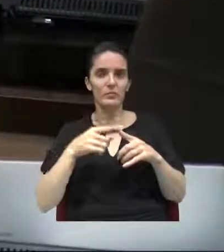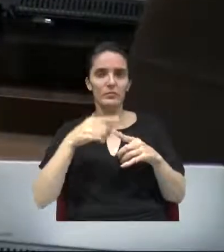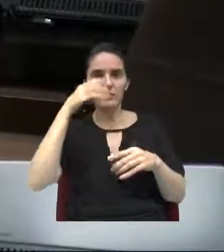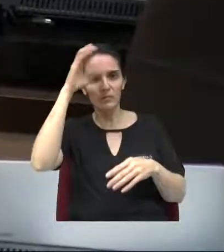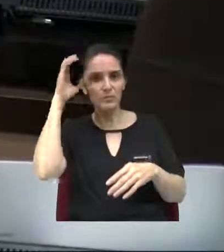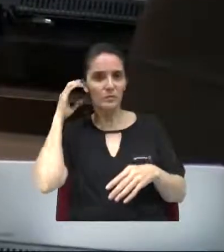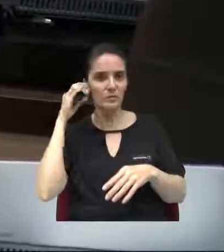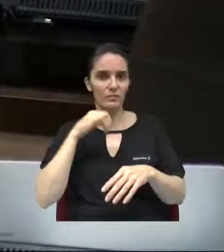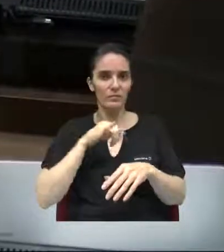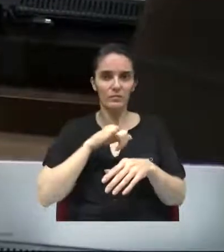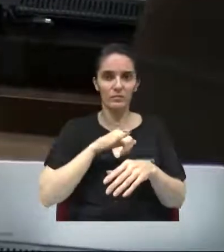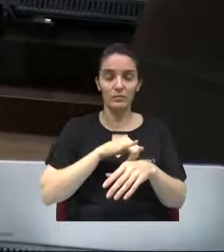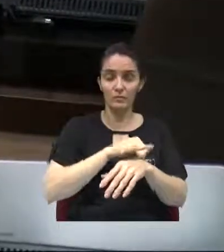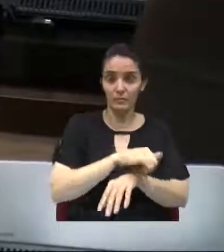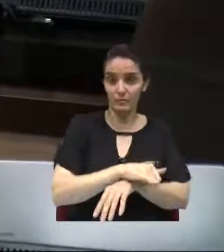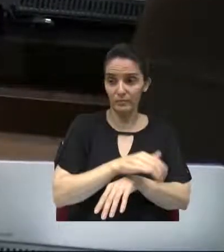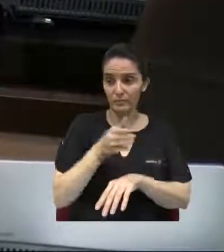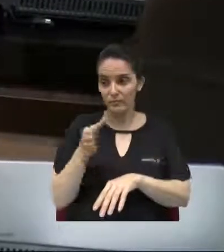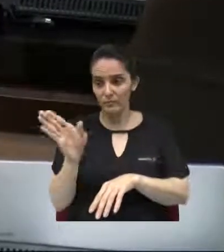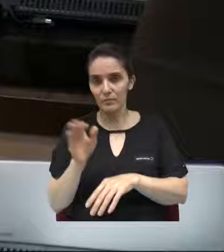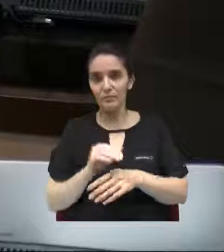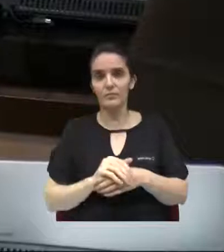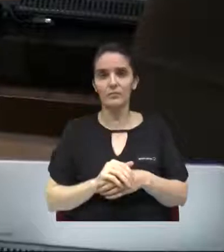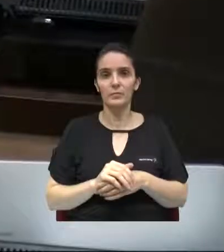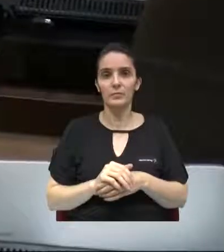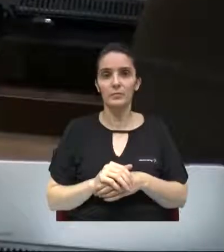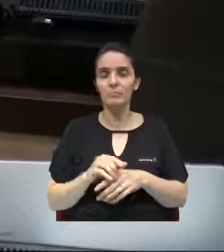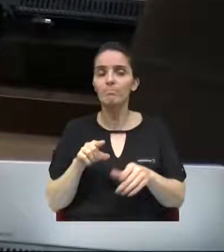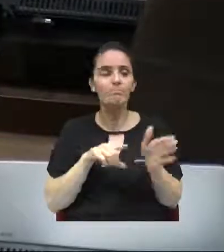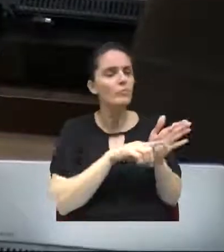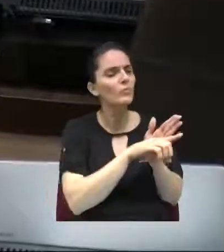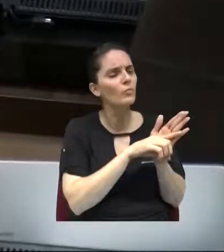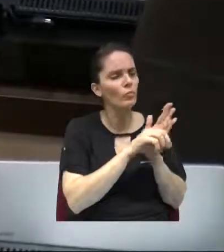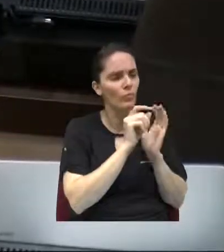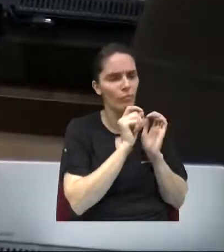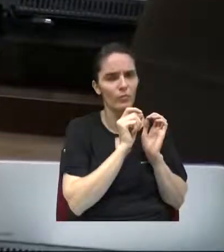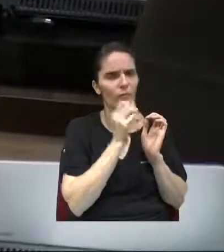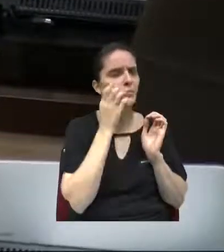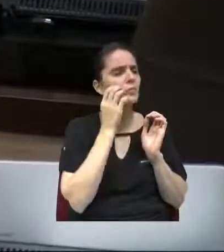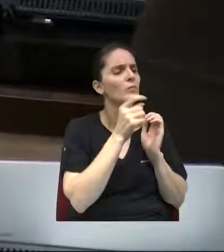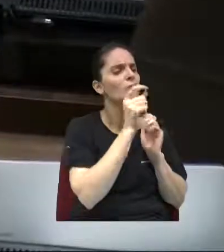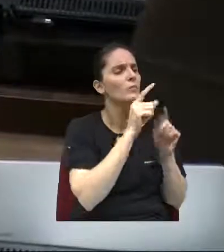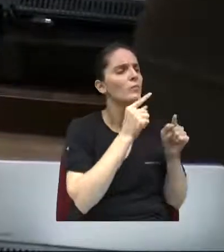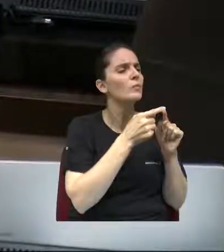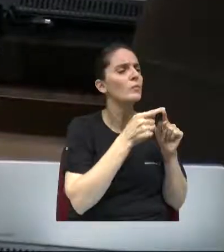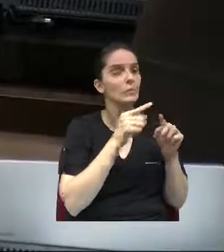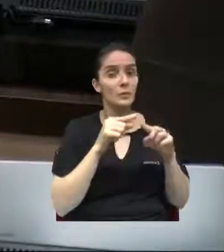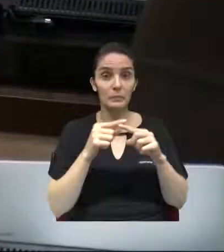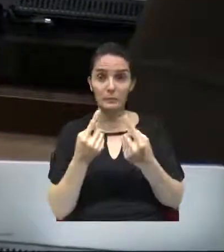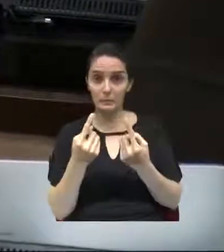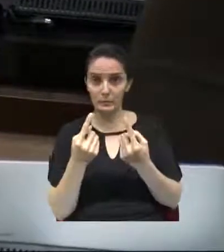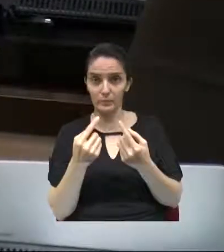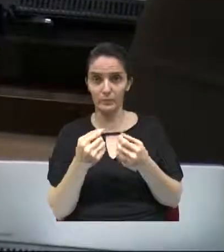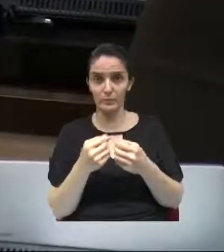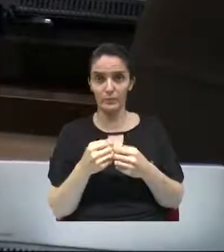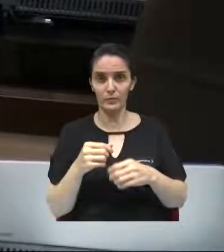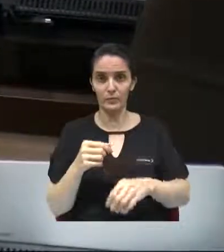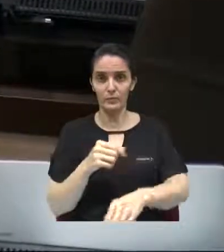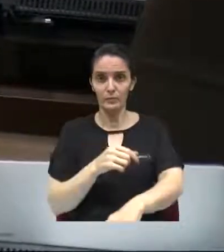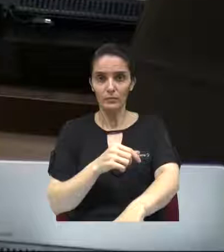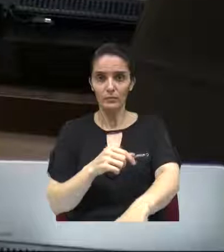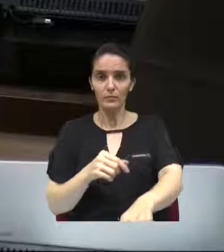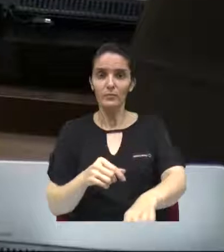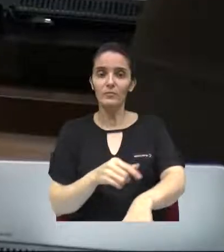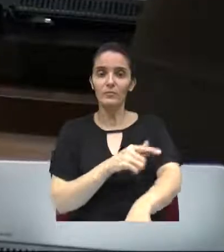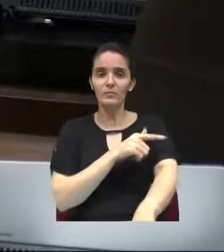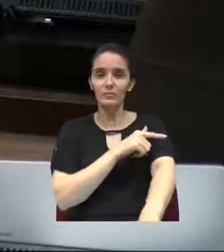no momento em que foi discutido o teor, eu perguntei ao senhor as razões. Mas como a educação vem de berço, vem de casa, nem todo mundo pode